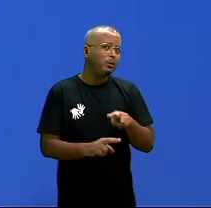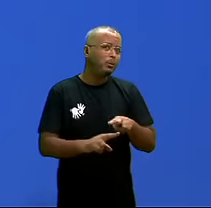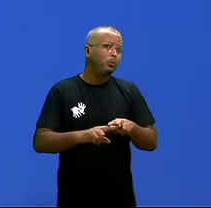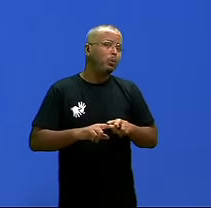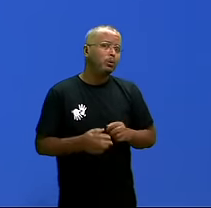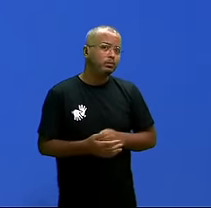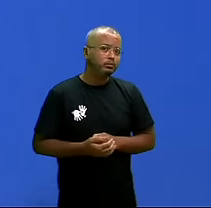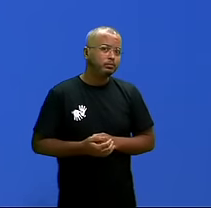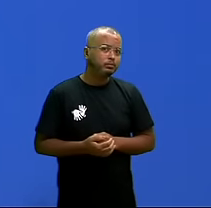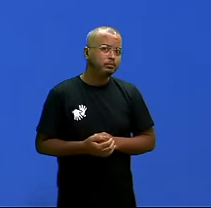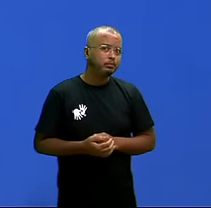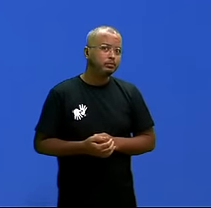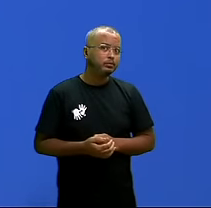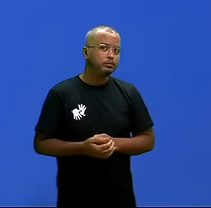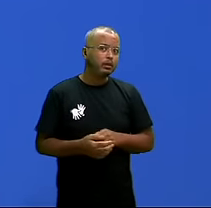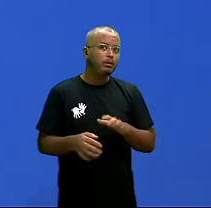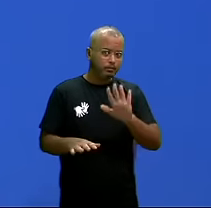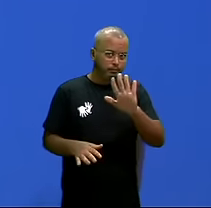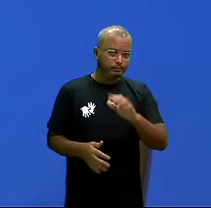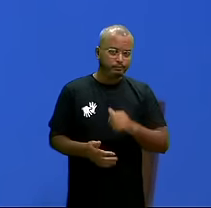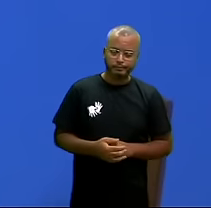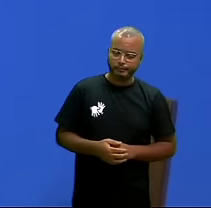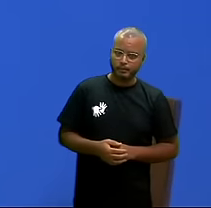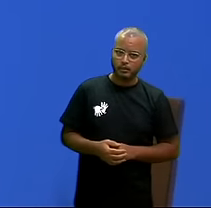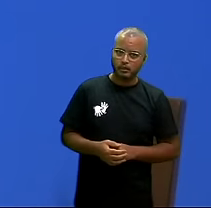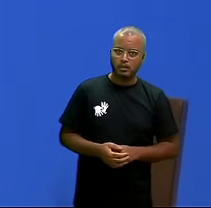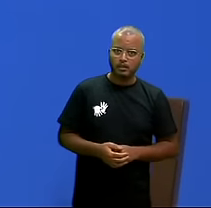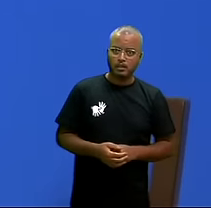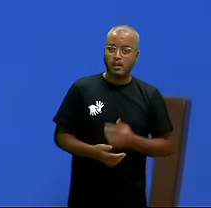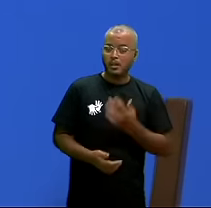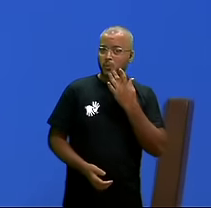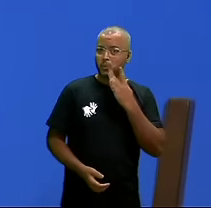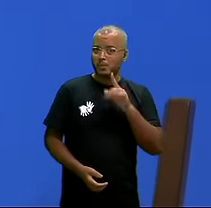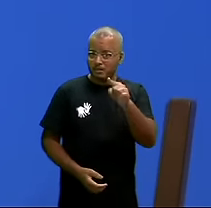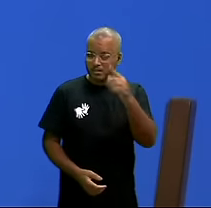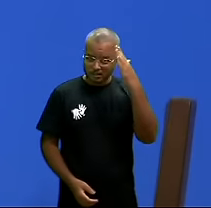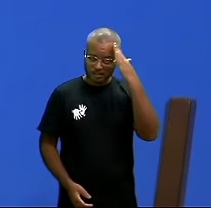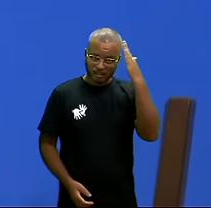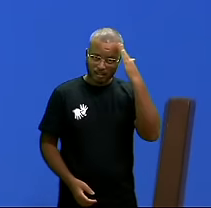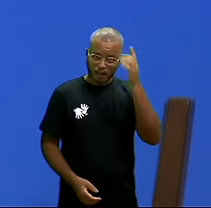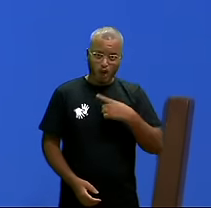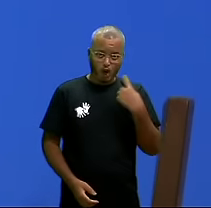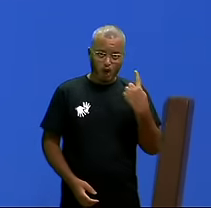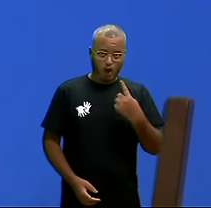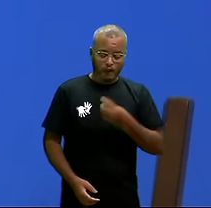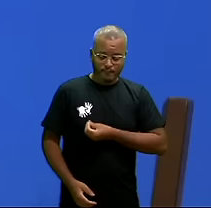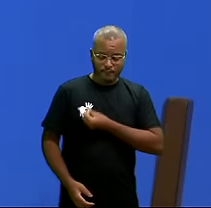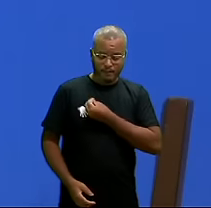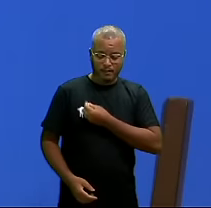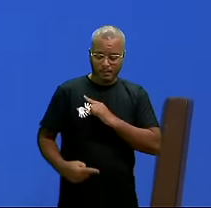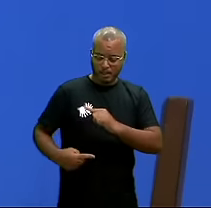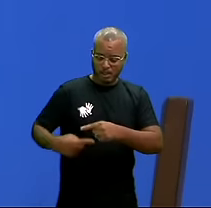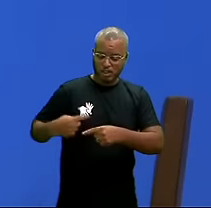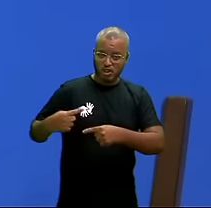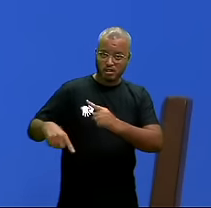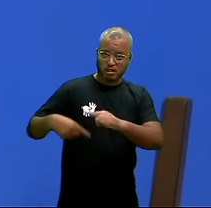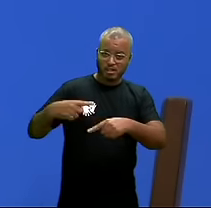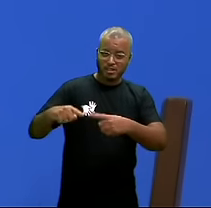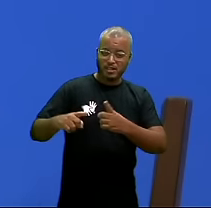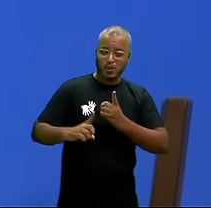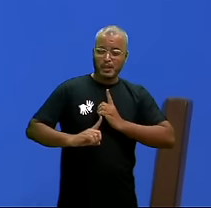sem perceber, escute o que eu estou pregando. Não sei se você sabe, mas a gente vive na geração mais depressiva da